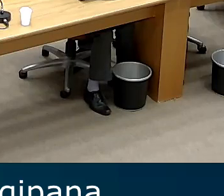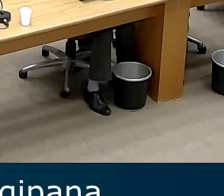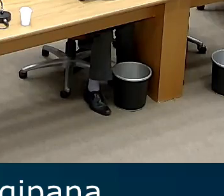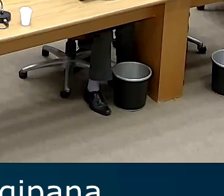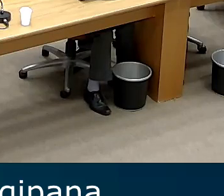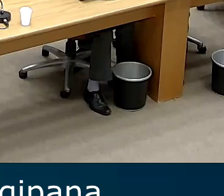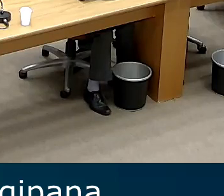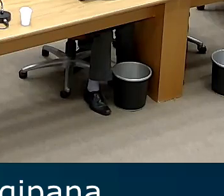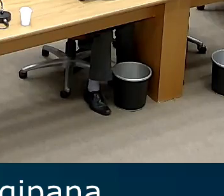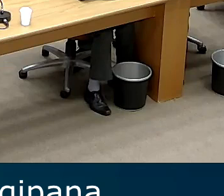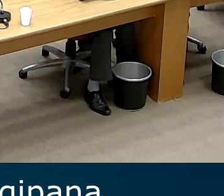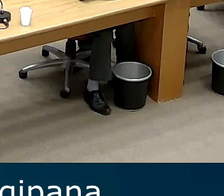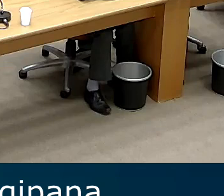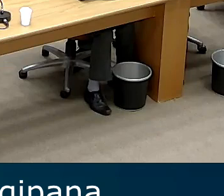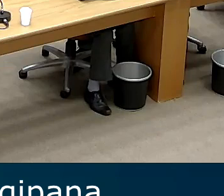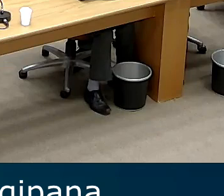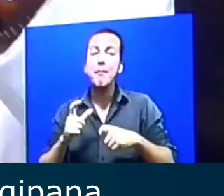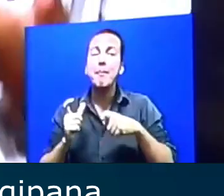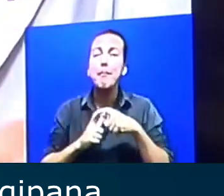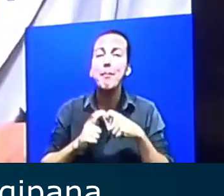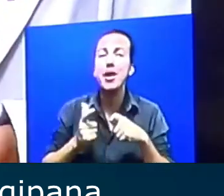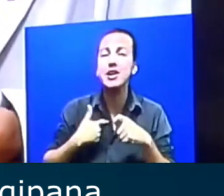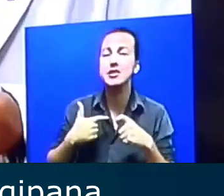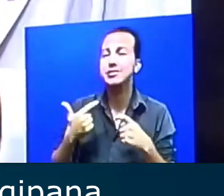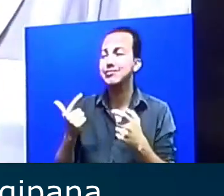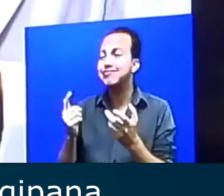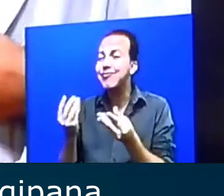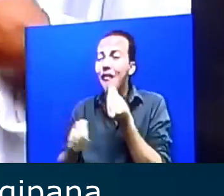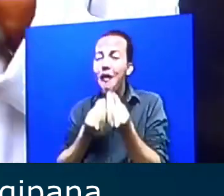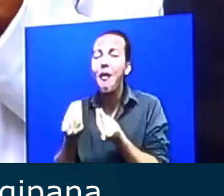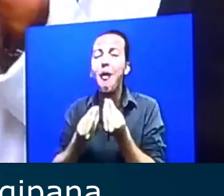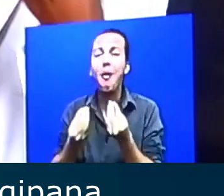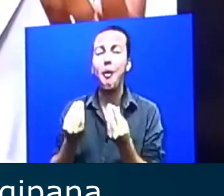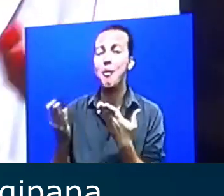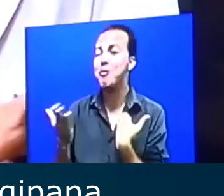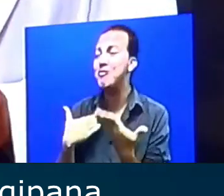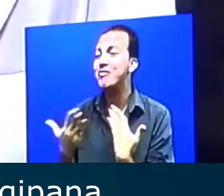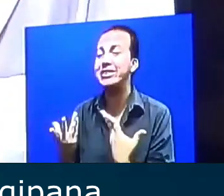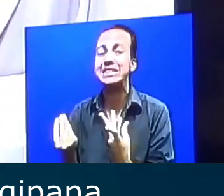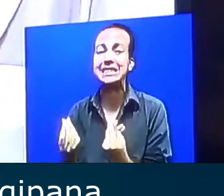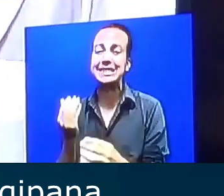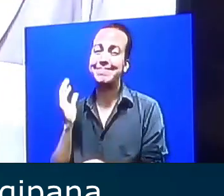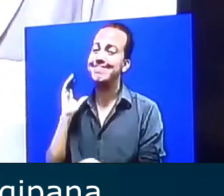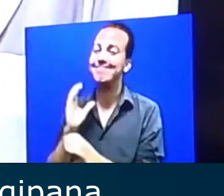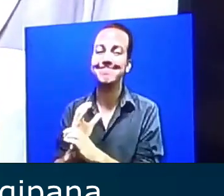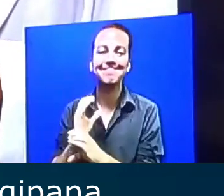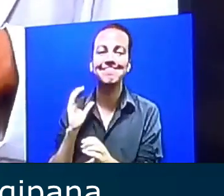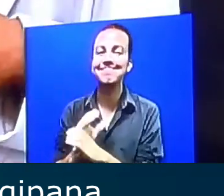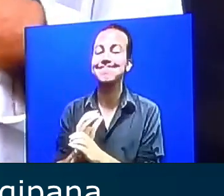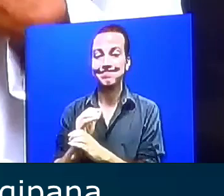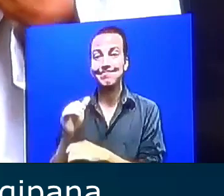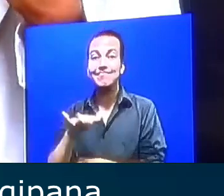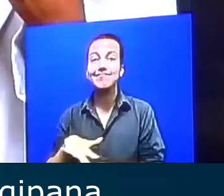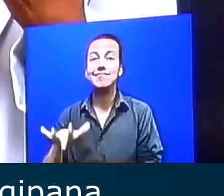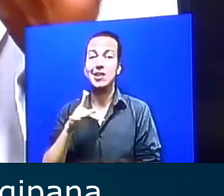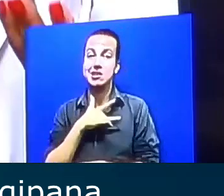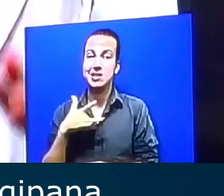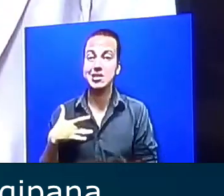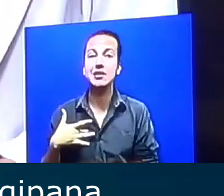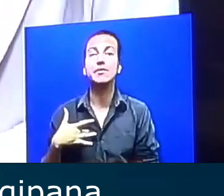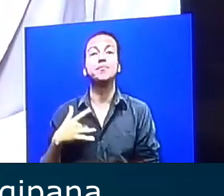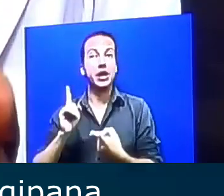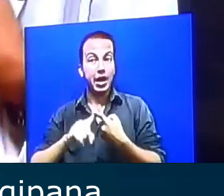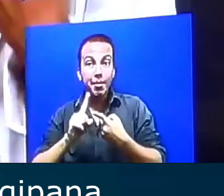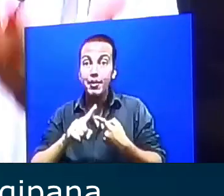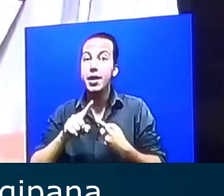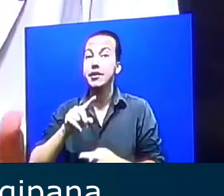de um intérprete, ou então quando vai e não tem nem intérprete, né? Como é que existe a comunicação dentro do ambiente de saúde. Até no próprio